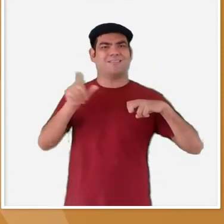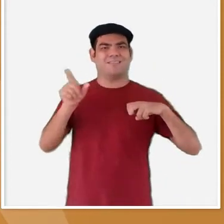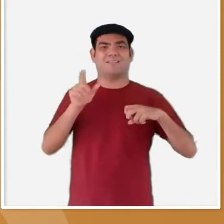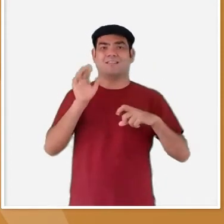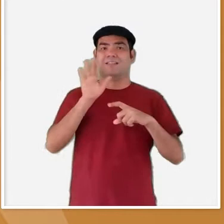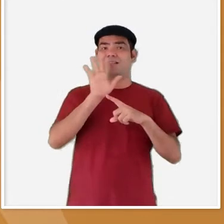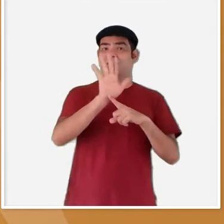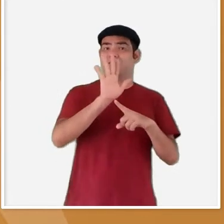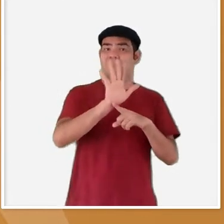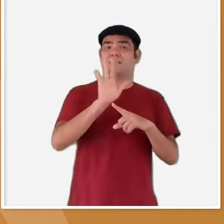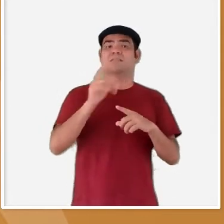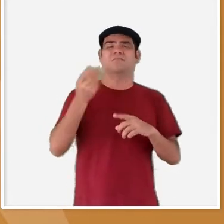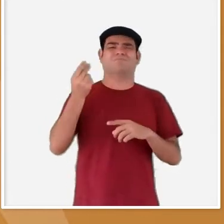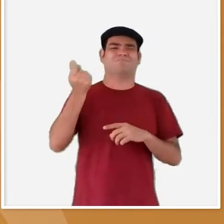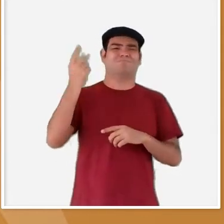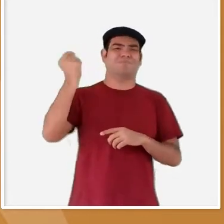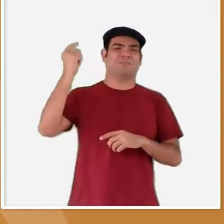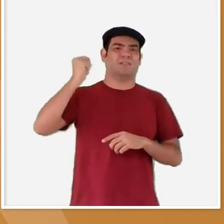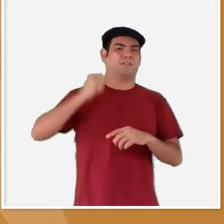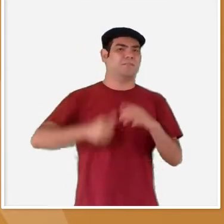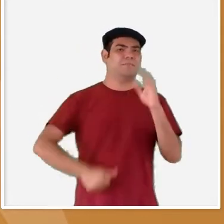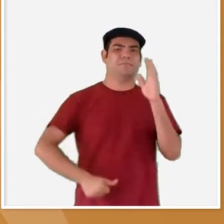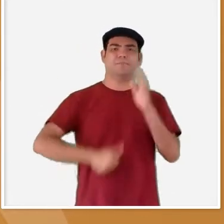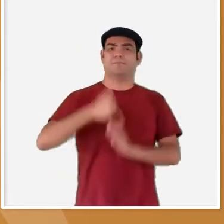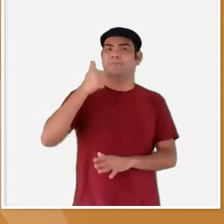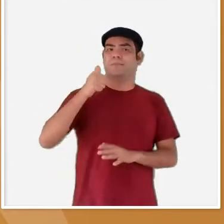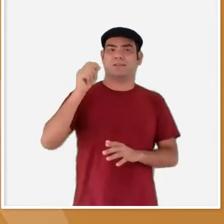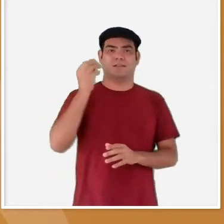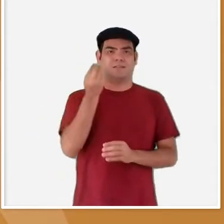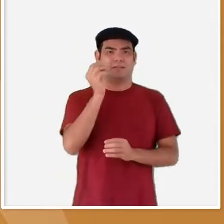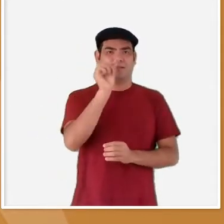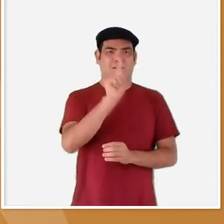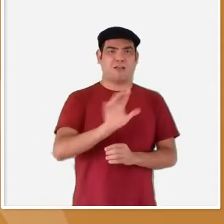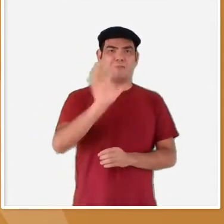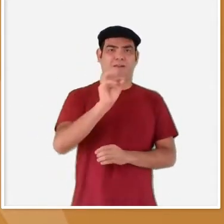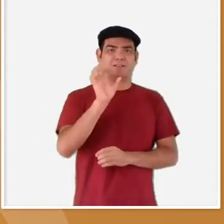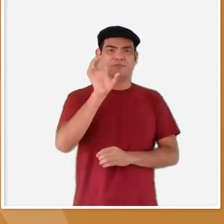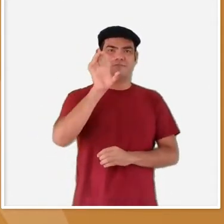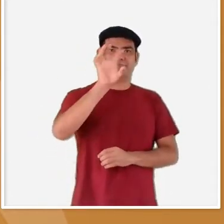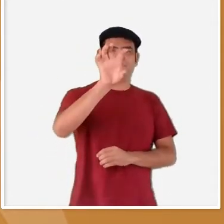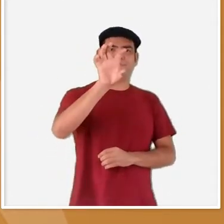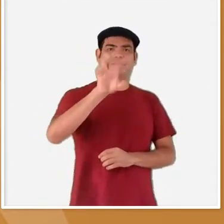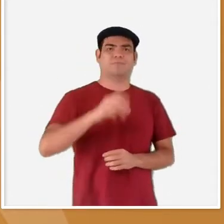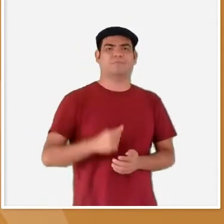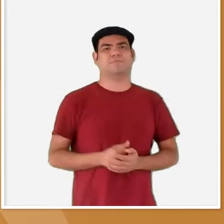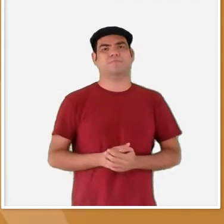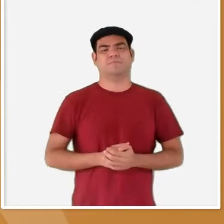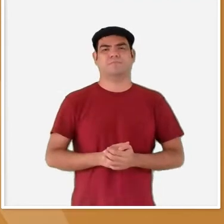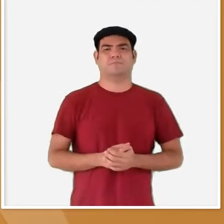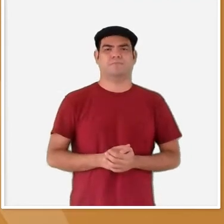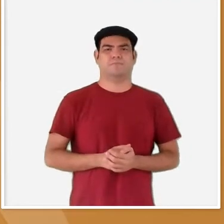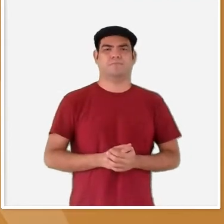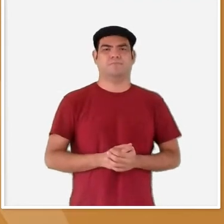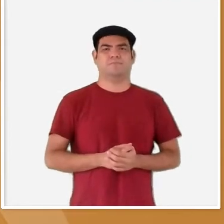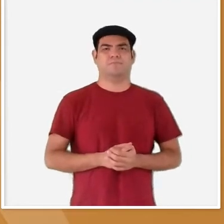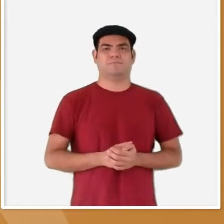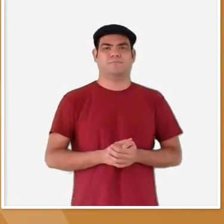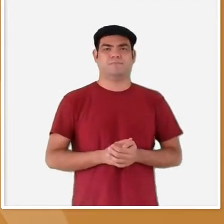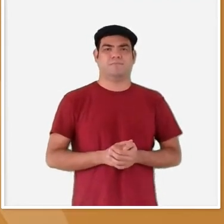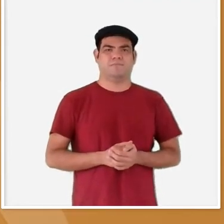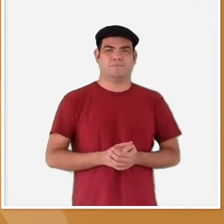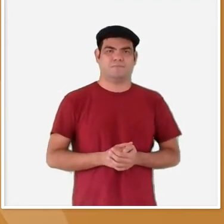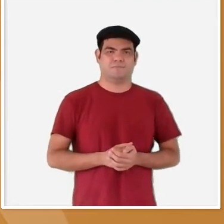teve no início da colonização mexicana. Então, por isso que eles colocaram essa imagem